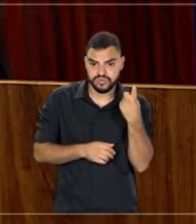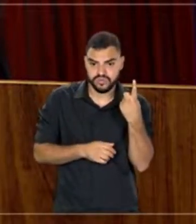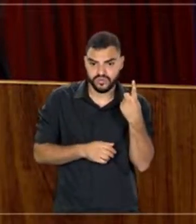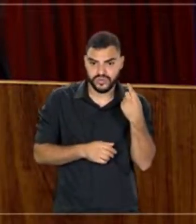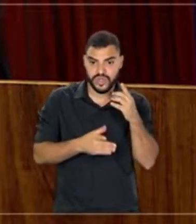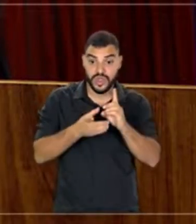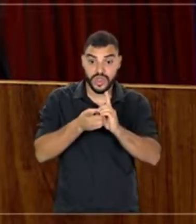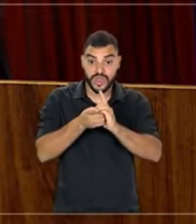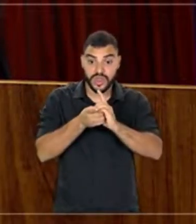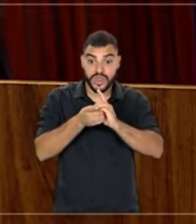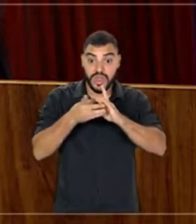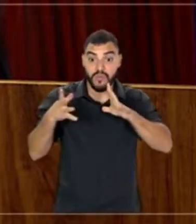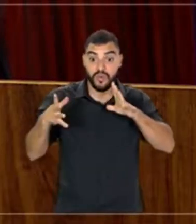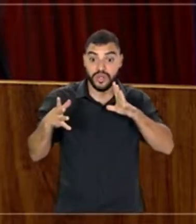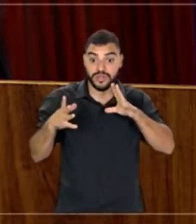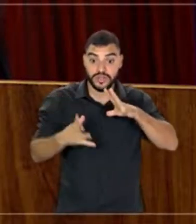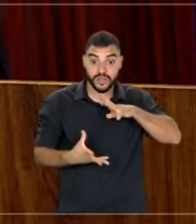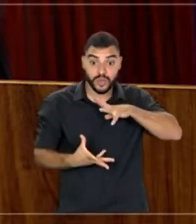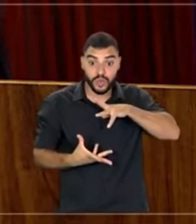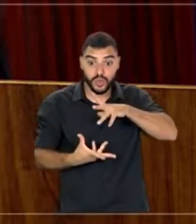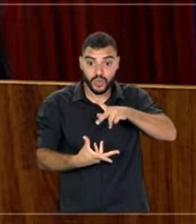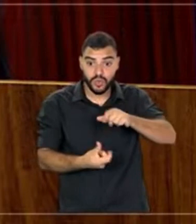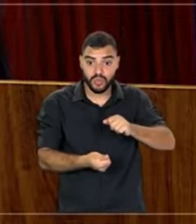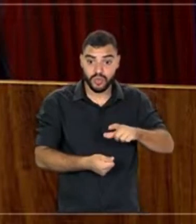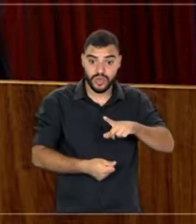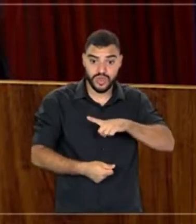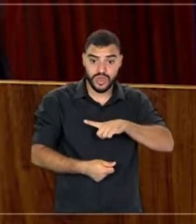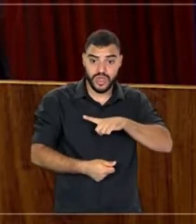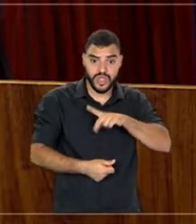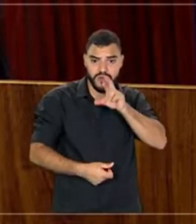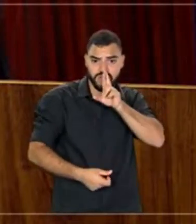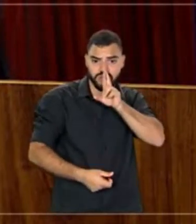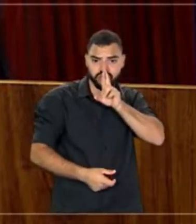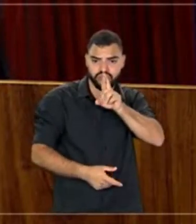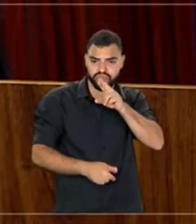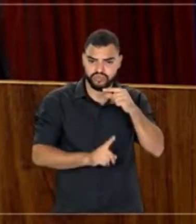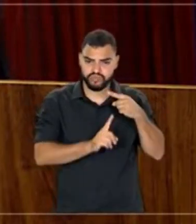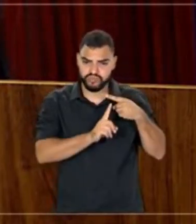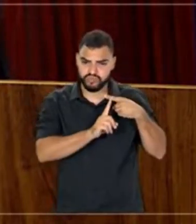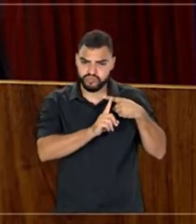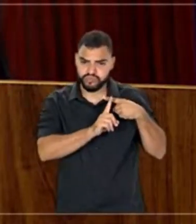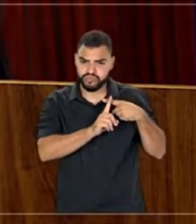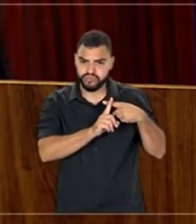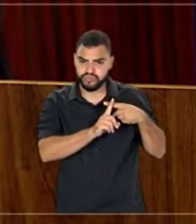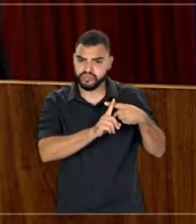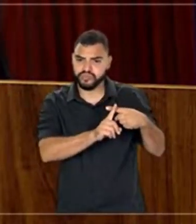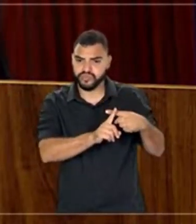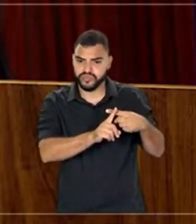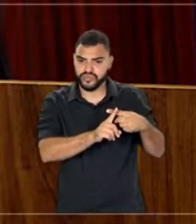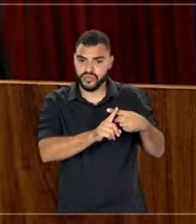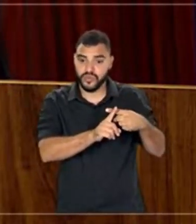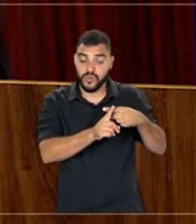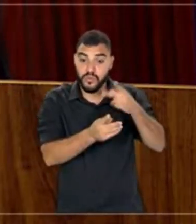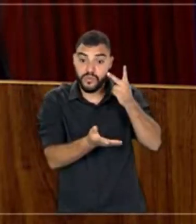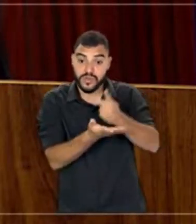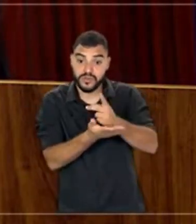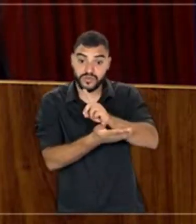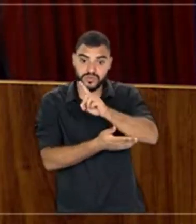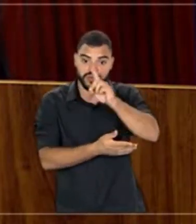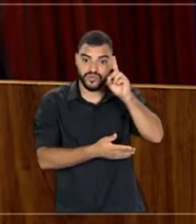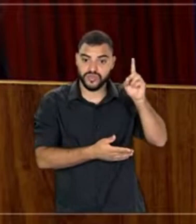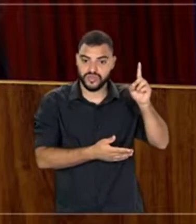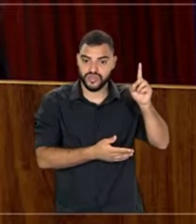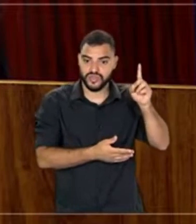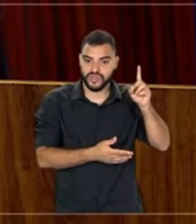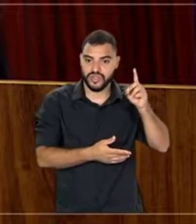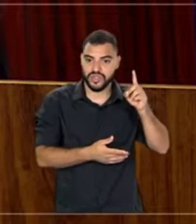a única democracia do mundo cujos resultados eleitorais são proclamados no mesmo dia das eleições, horas